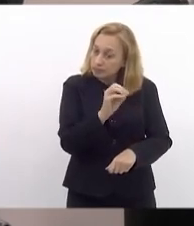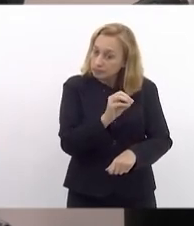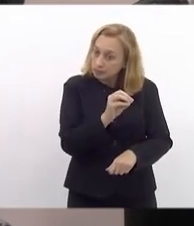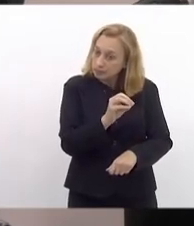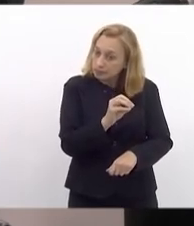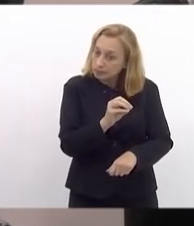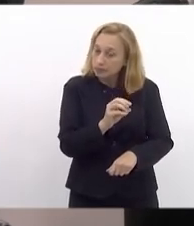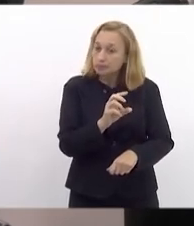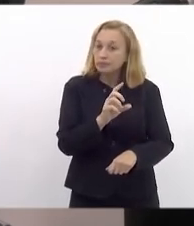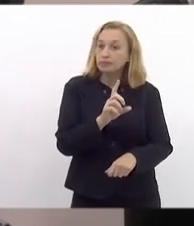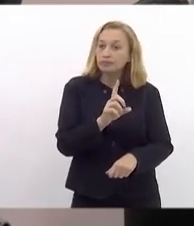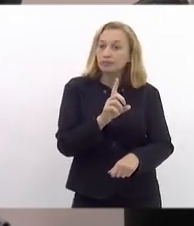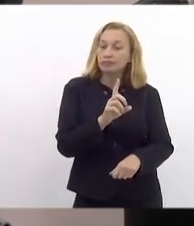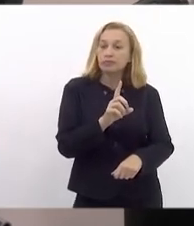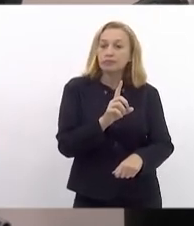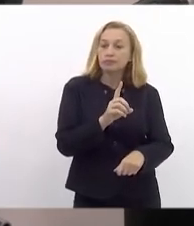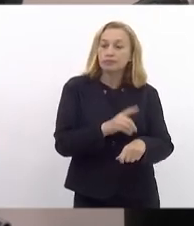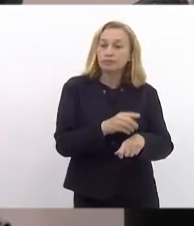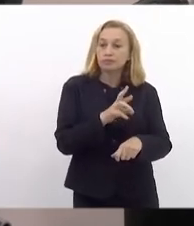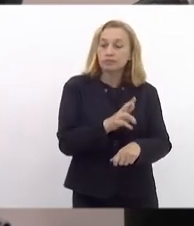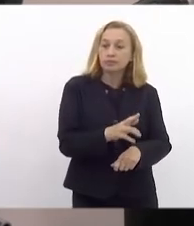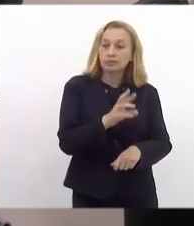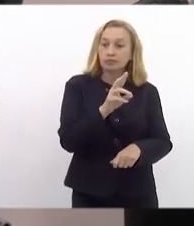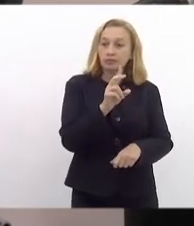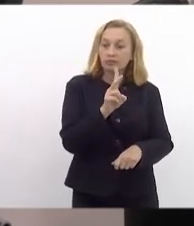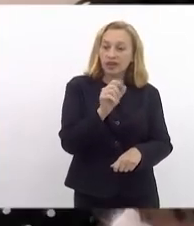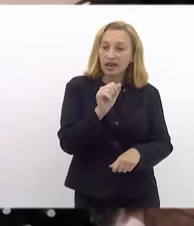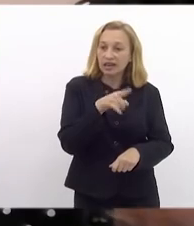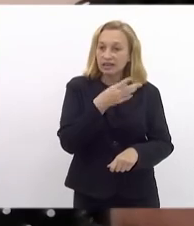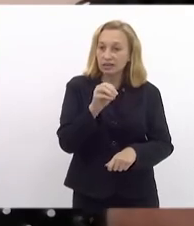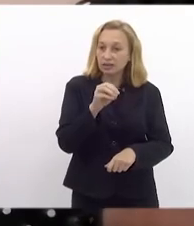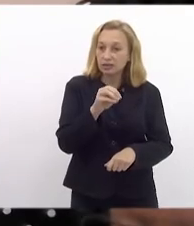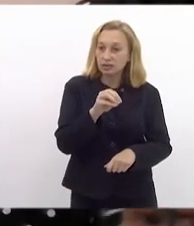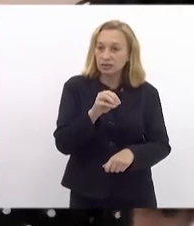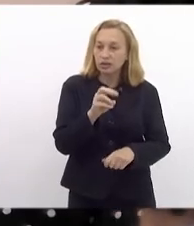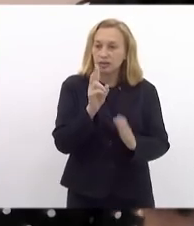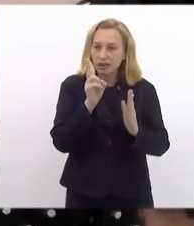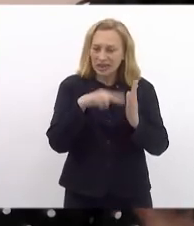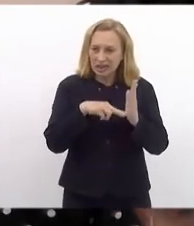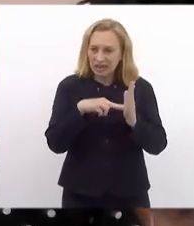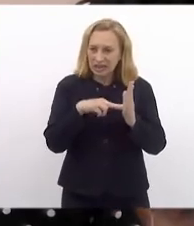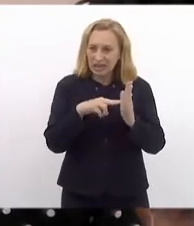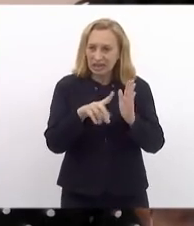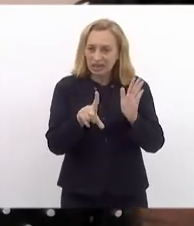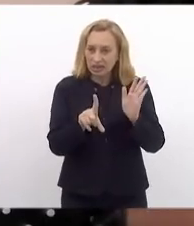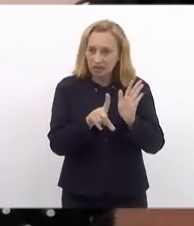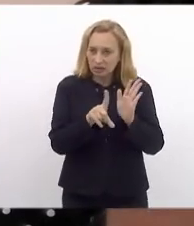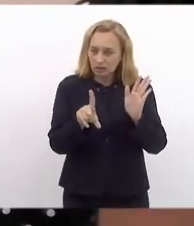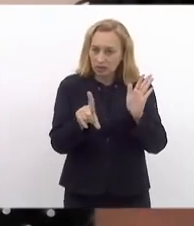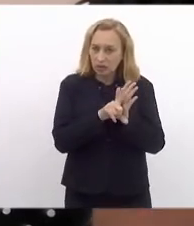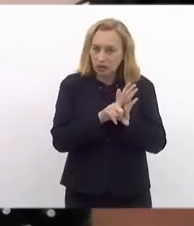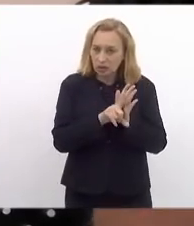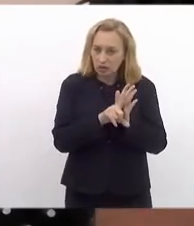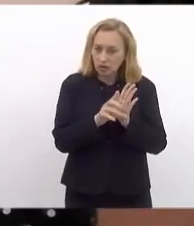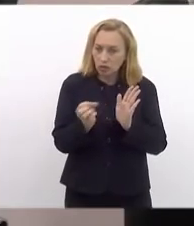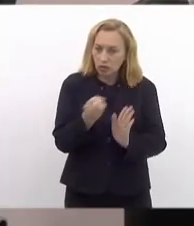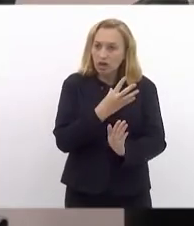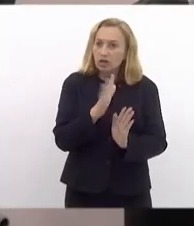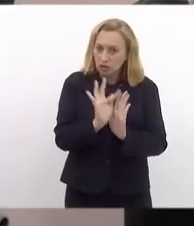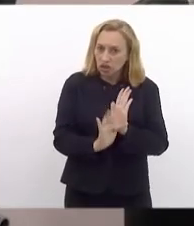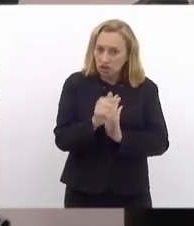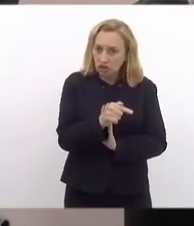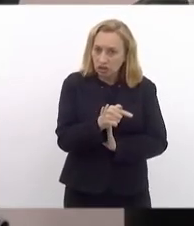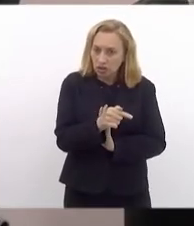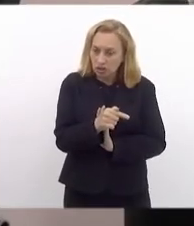doutor Valadão 30 dias para lei nova conforme no texto que tá aqui